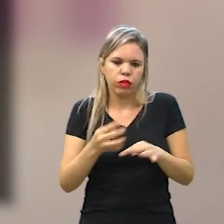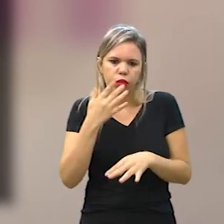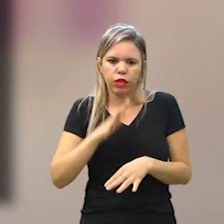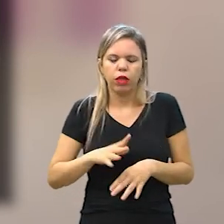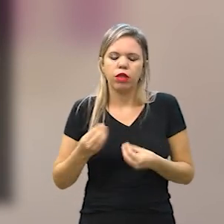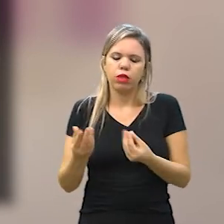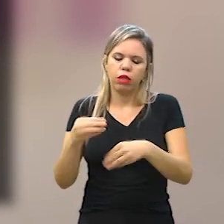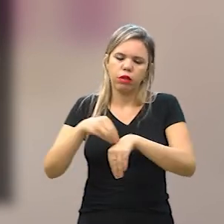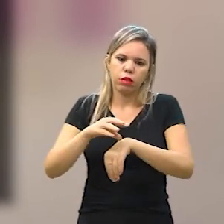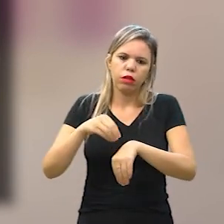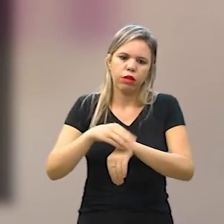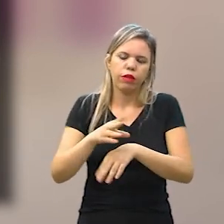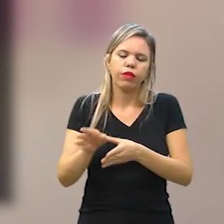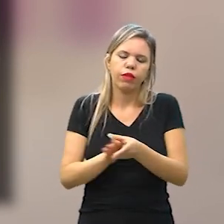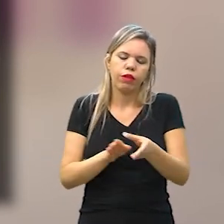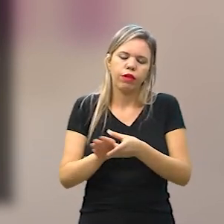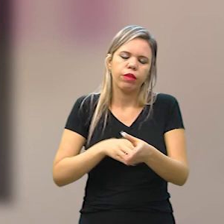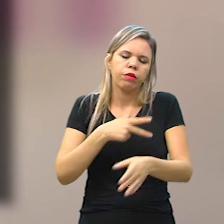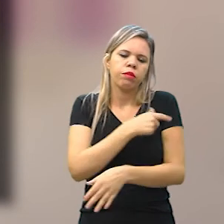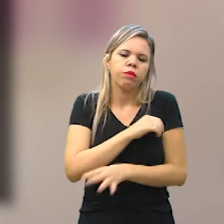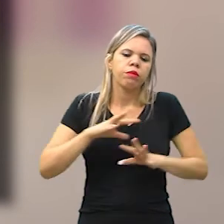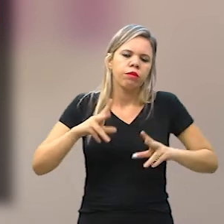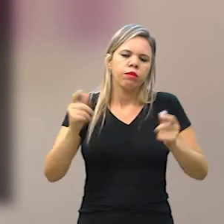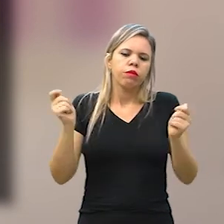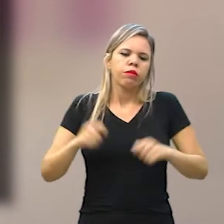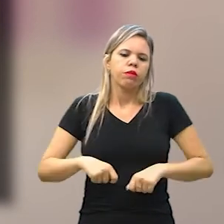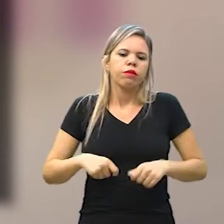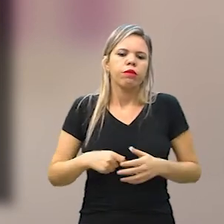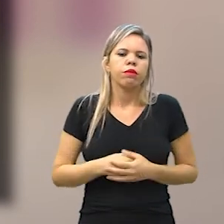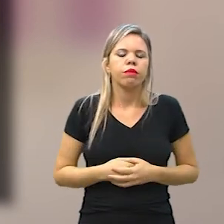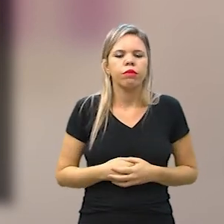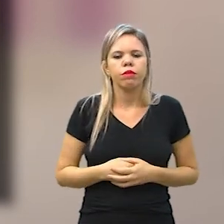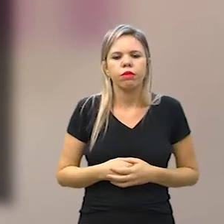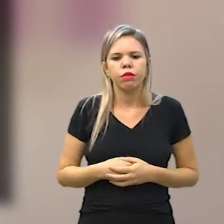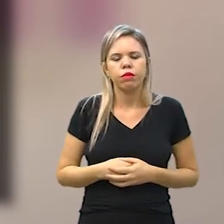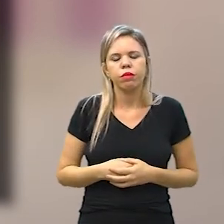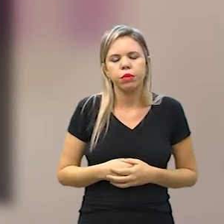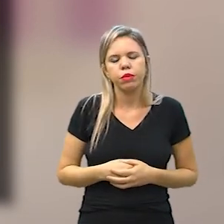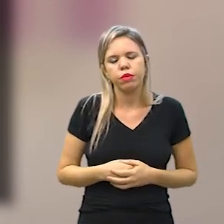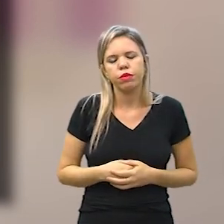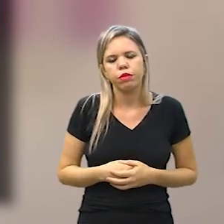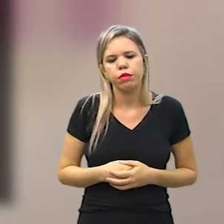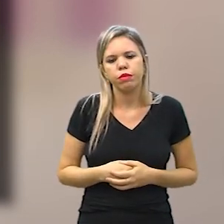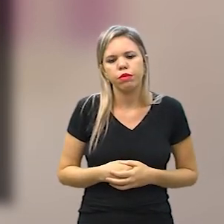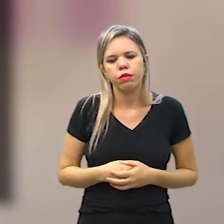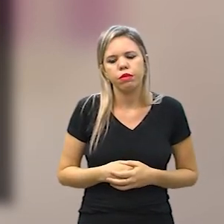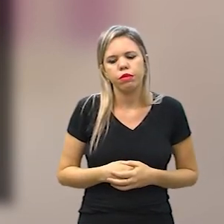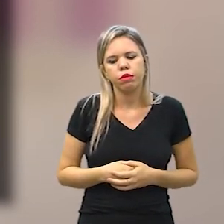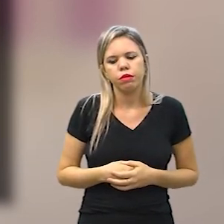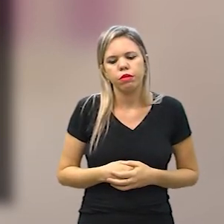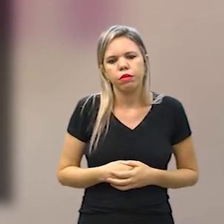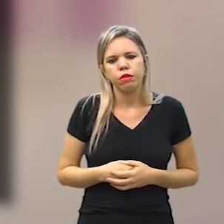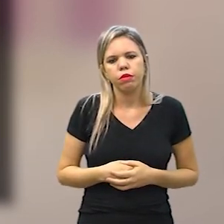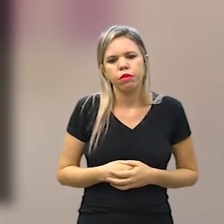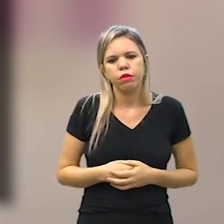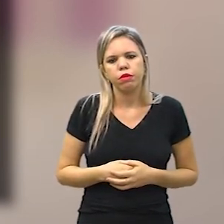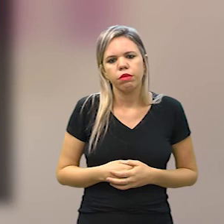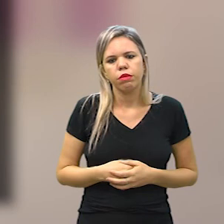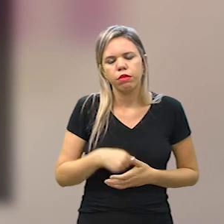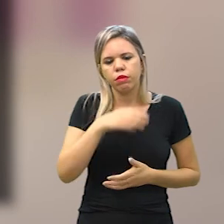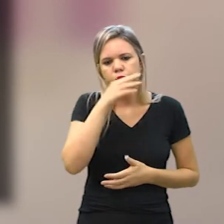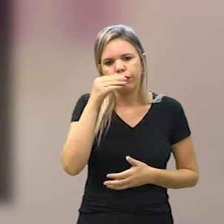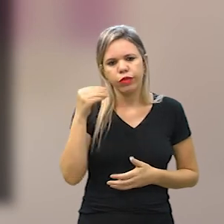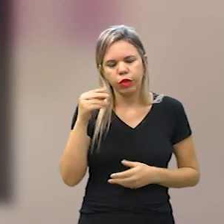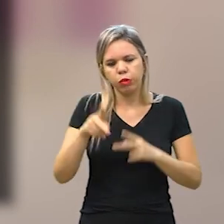indicar vacinação, indicar todas as vacinas que são possíveis de serem tomadas, tá? Então,